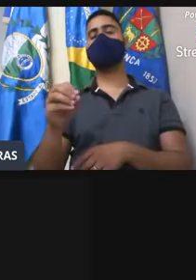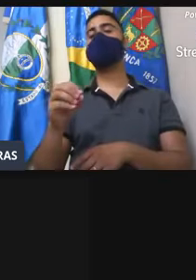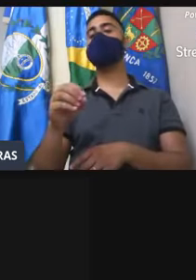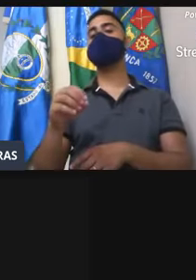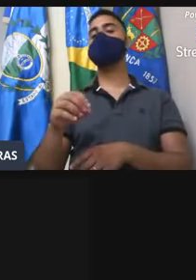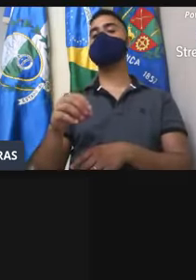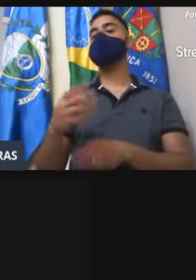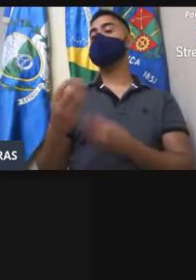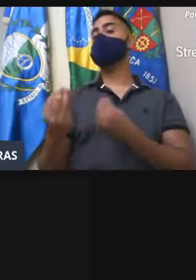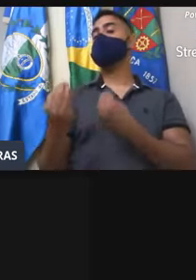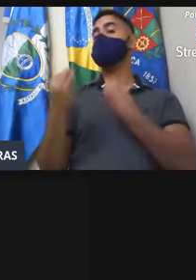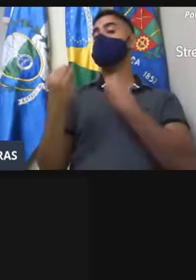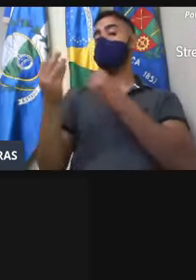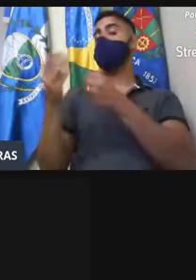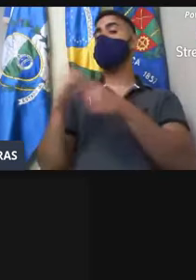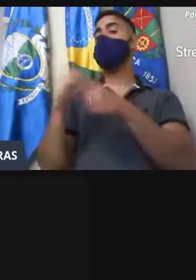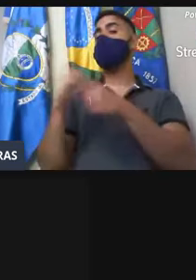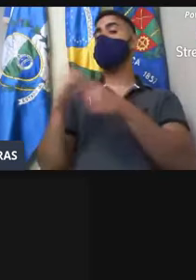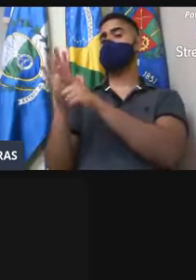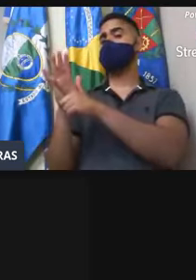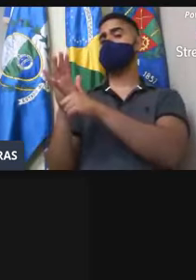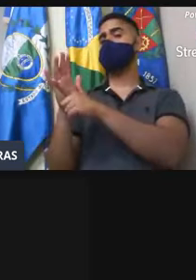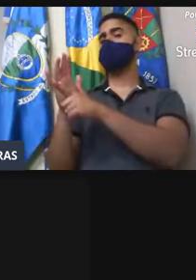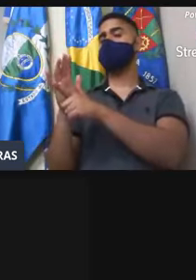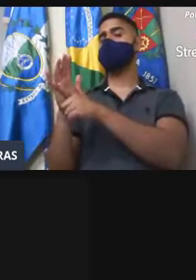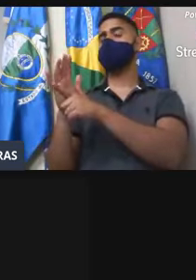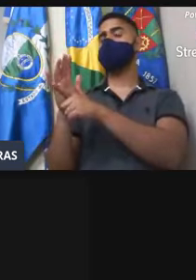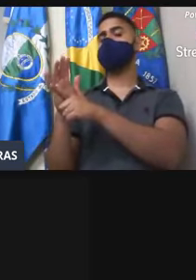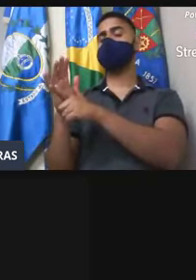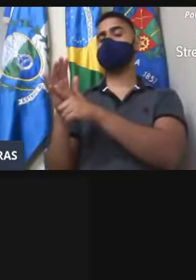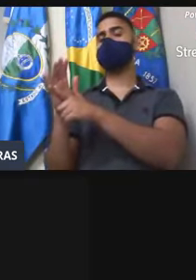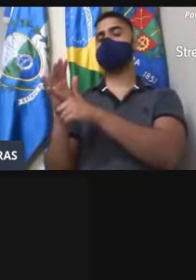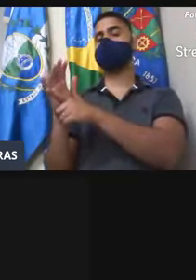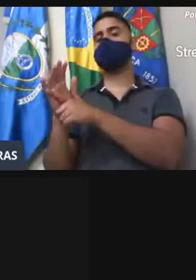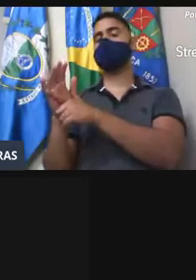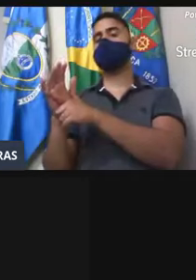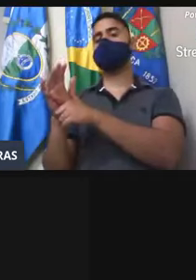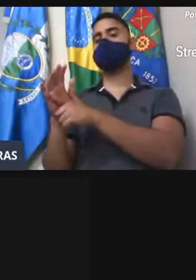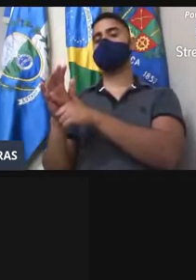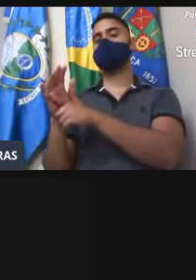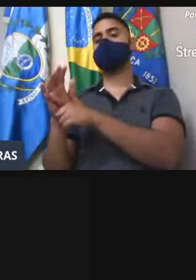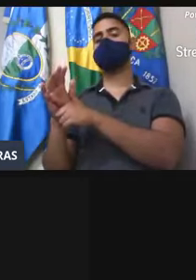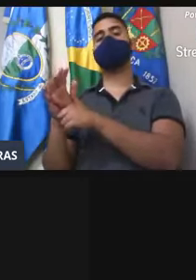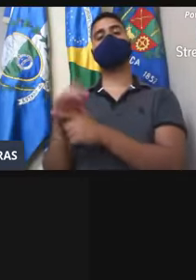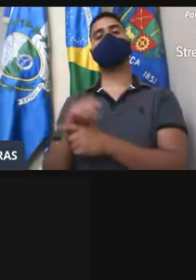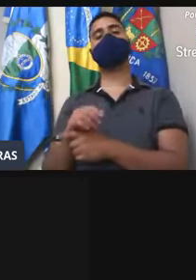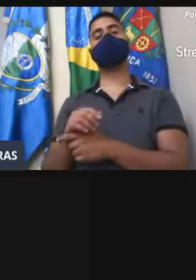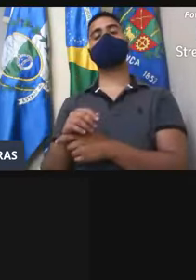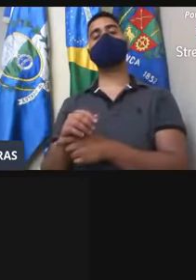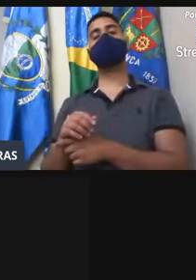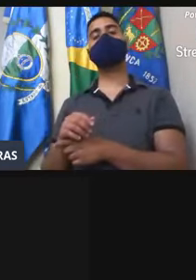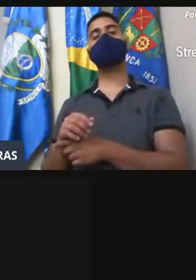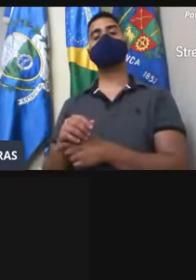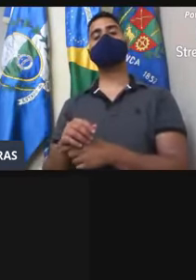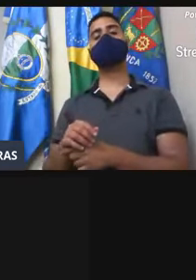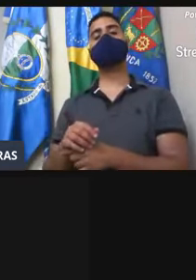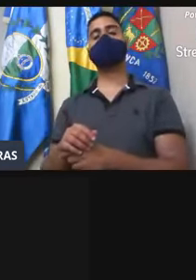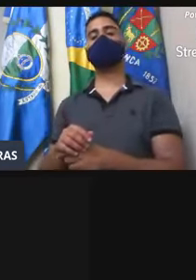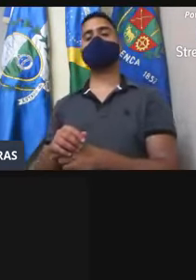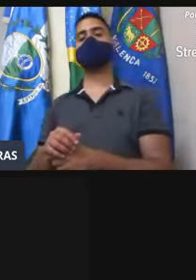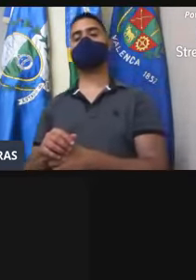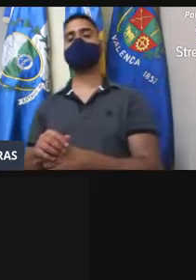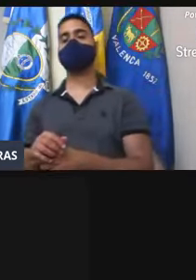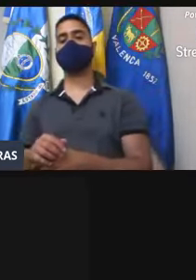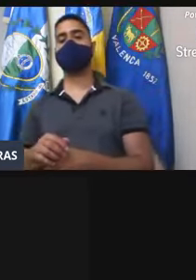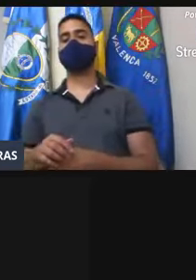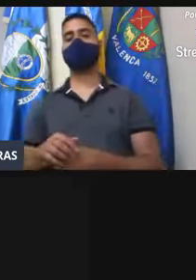formal, né, e possam legalizar aquilo da melhor maneira possível. E o grande feito nisso